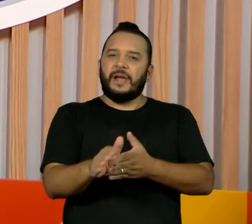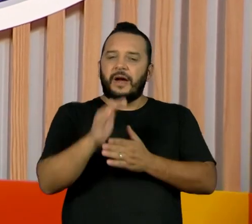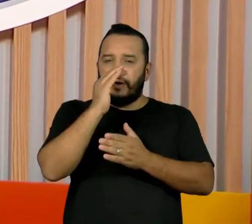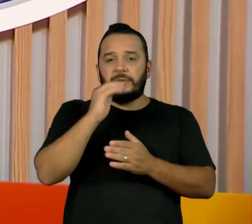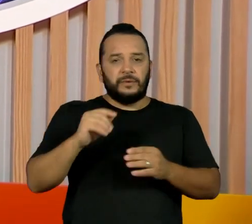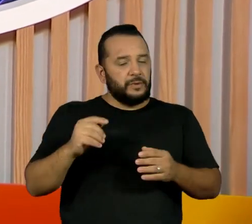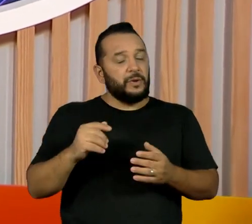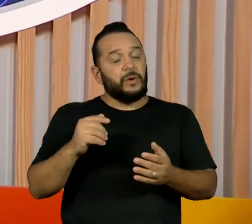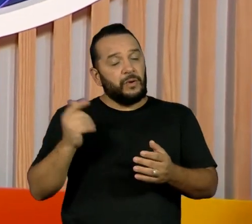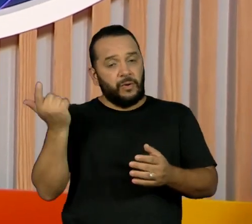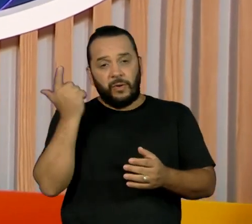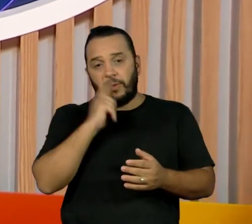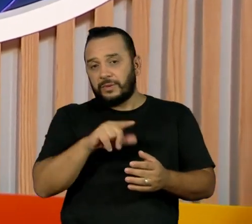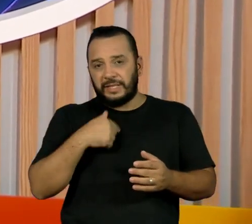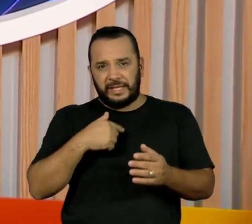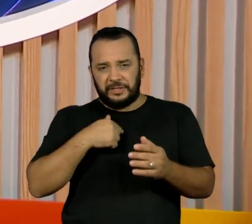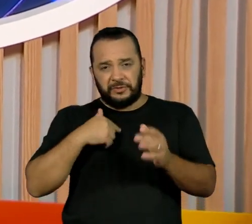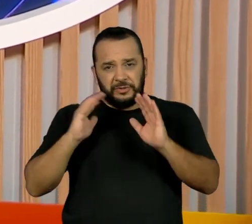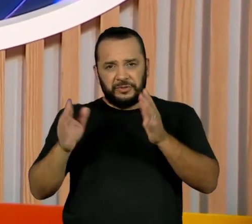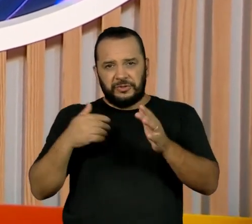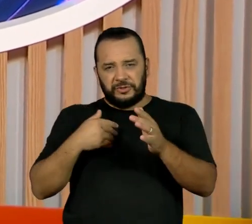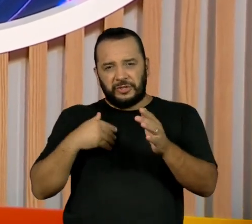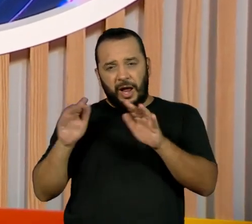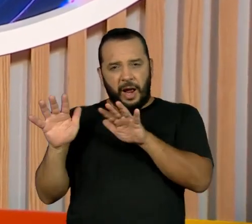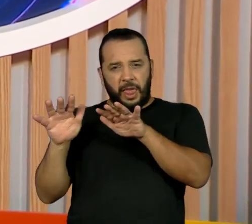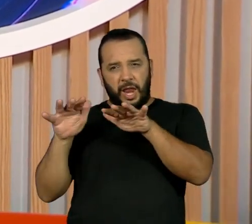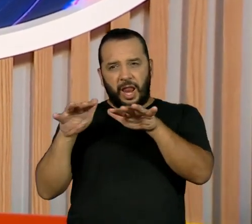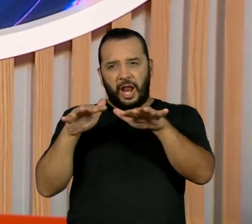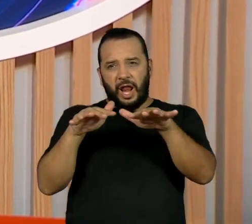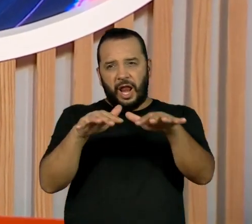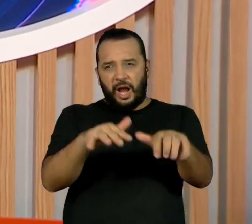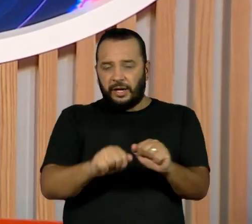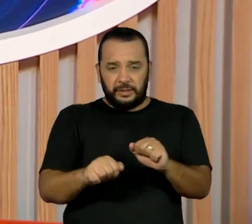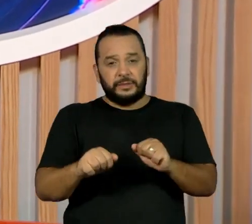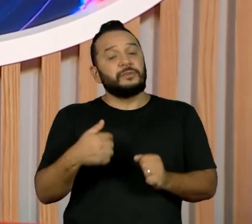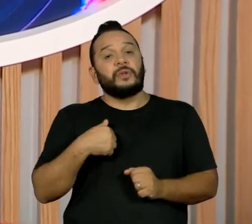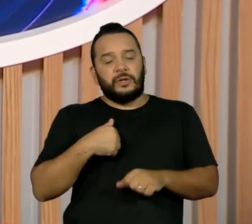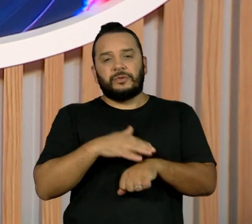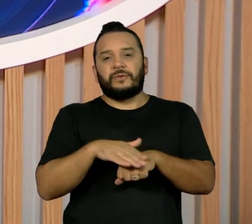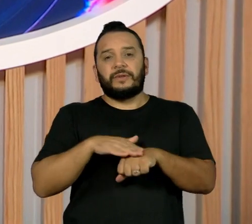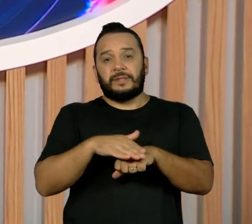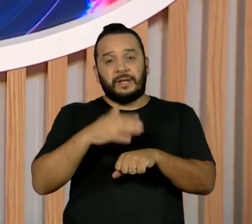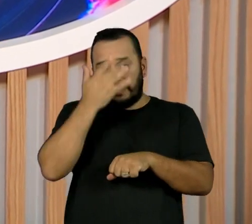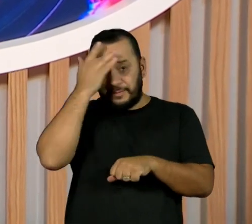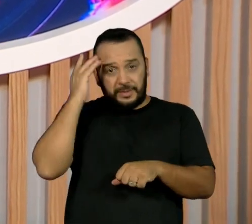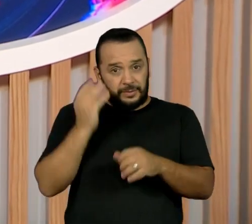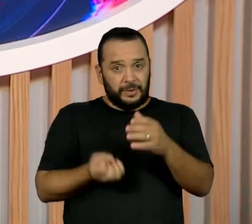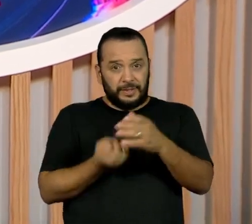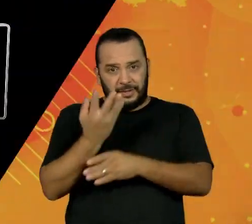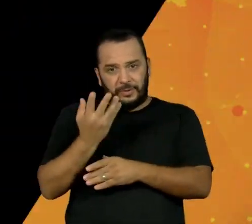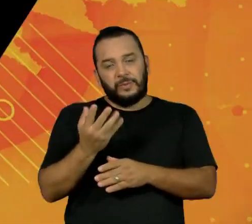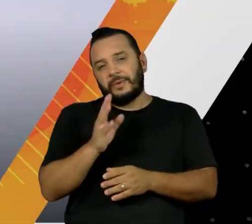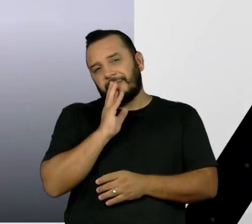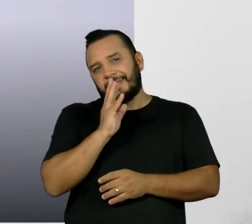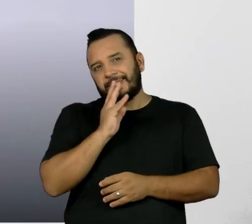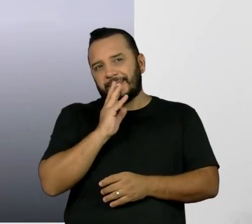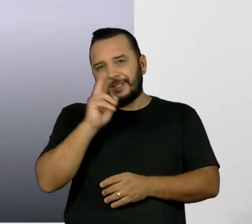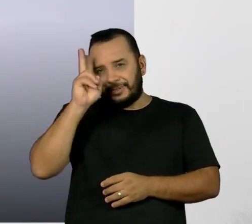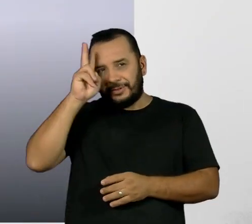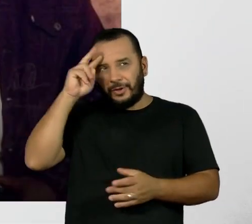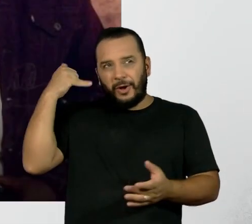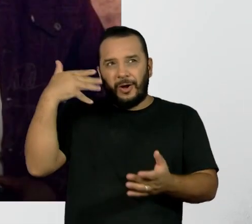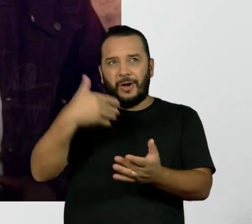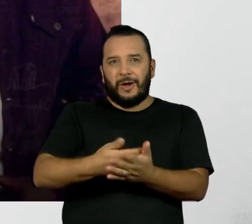credibilidade. Nós, do Estação Livre, fomos conversar com as criadoras para a gente conhecer um pouco mais da história de cada um deles.